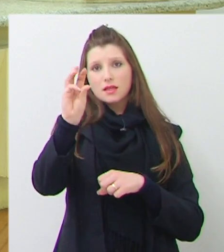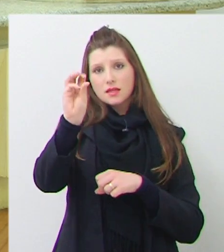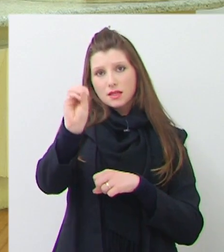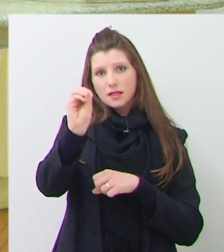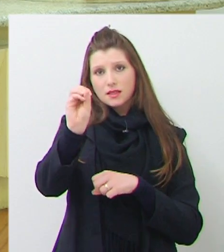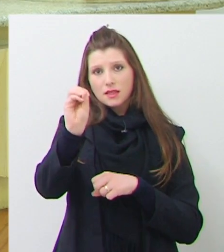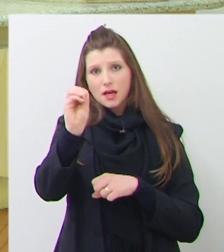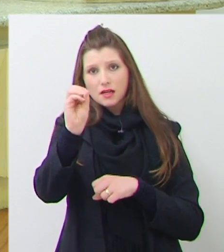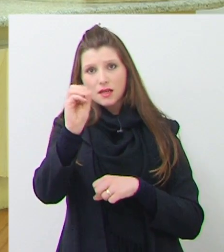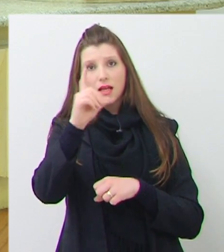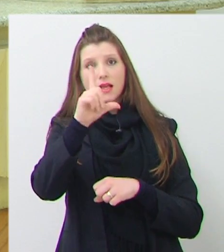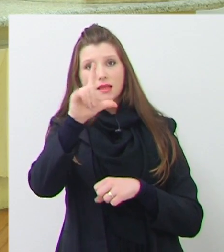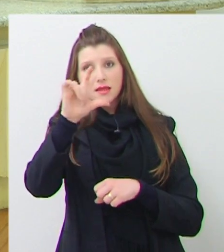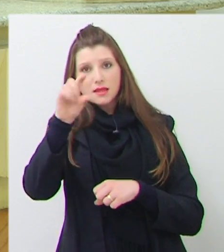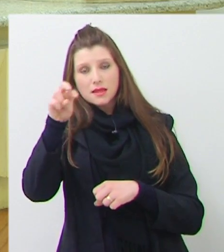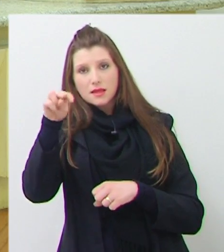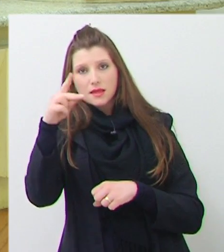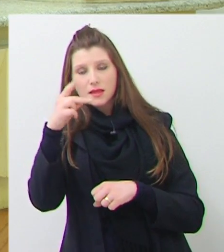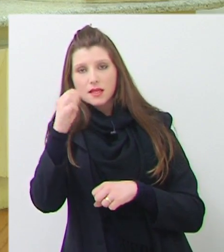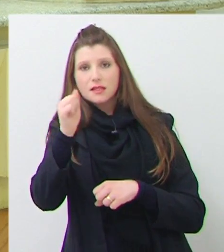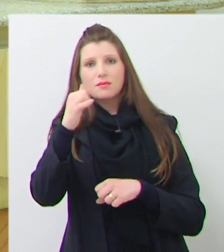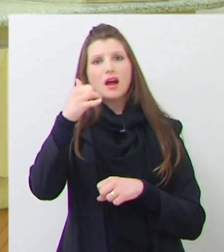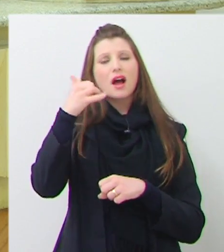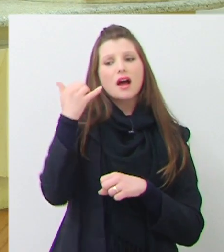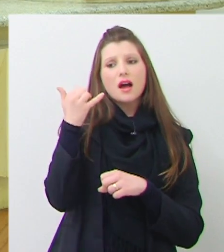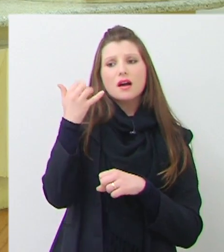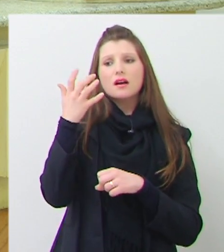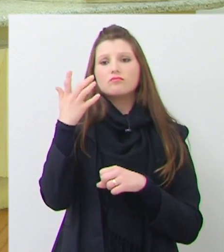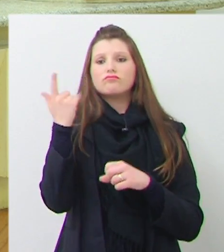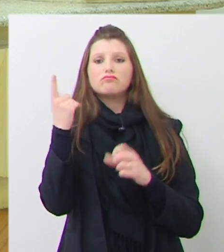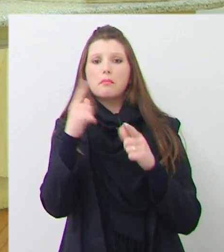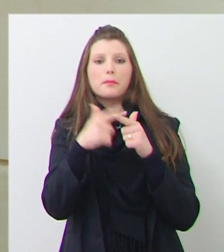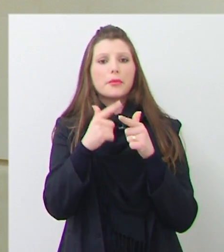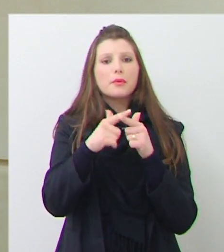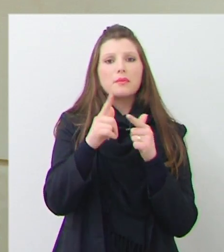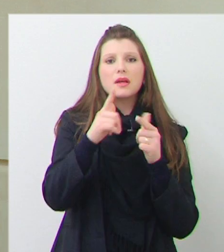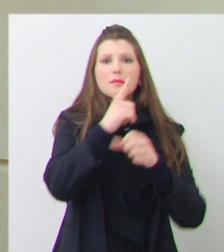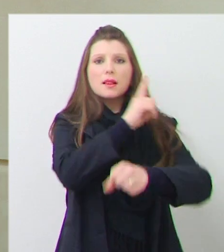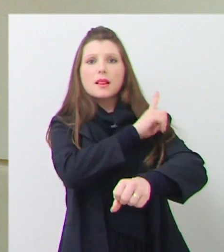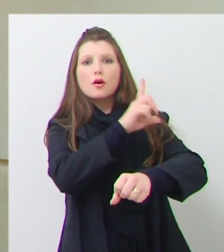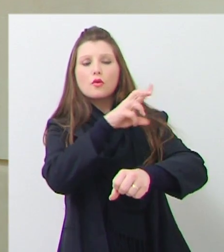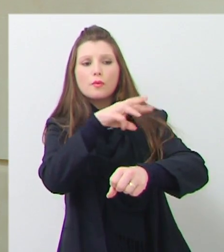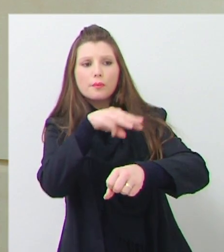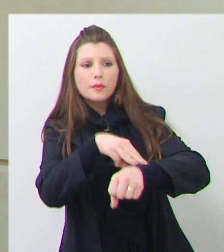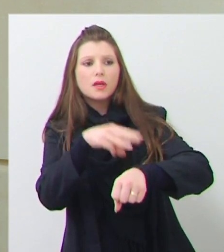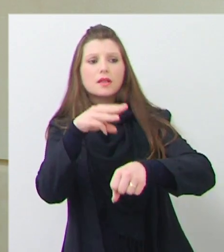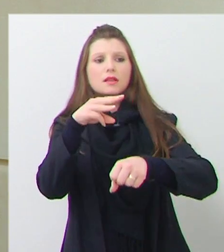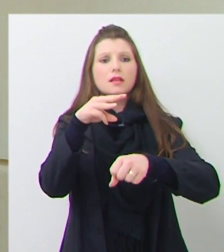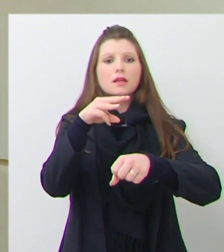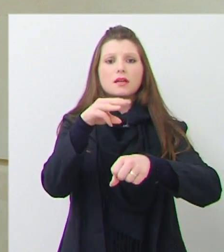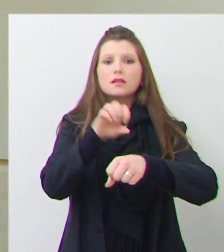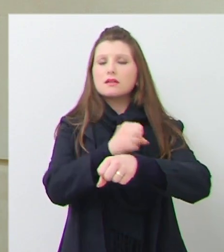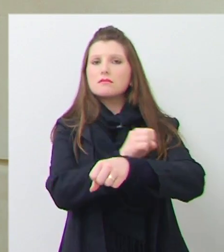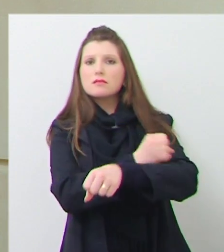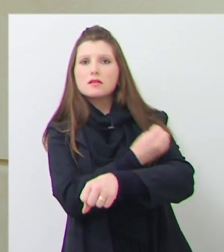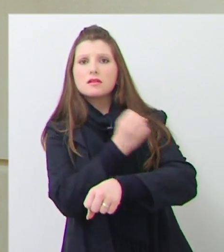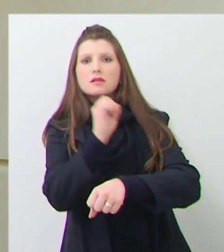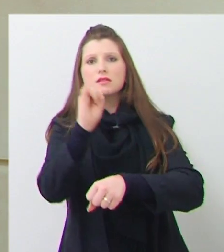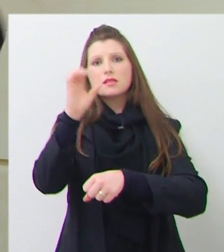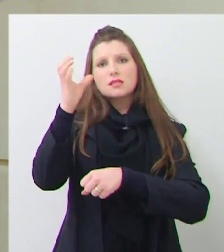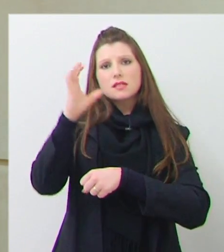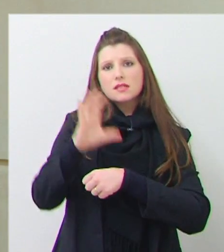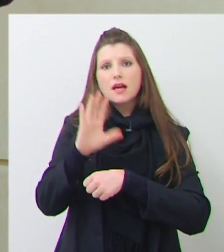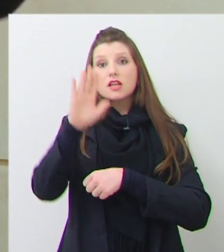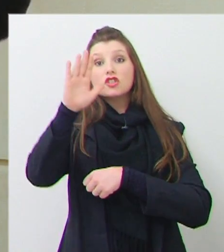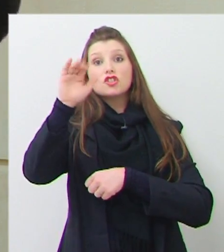inteiro. Ou seja, uma ocorrência em Lauro Miller, em Sara, Aranguá, Criciúma, vai ter que ser feito um chamamento